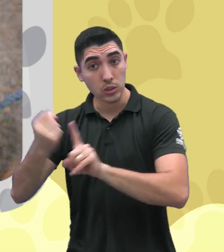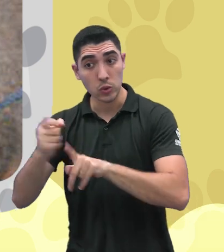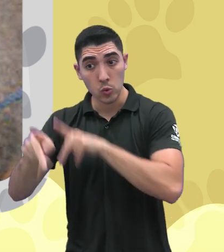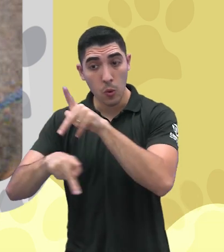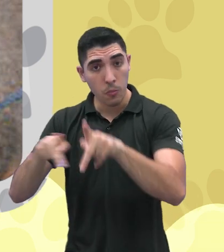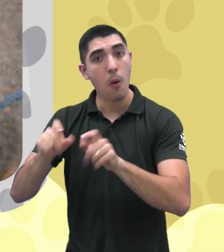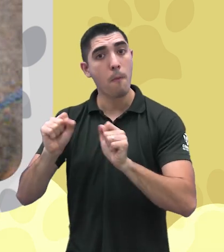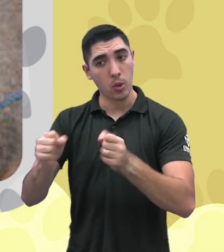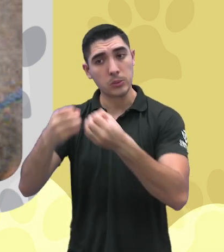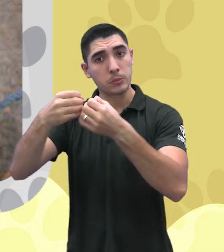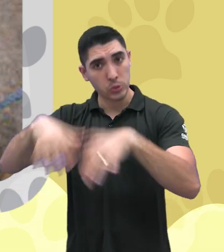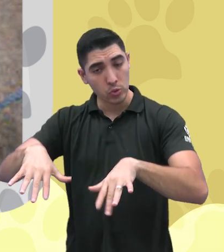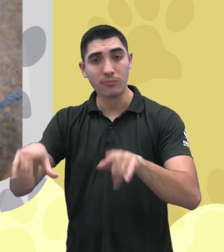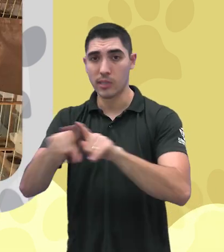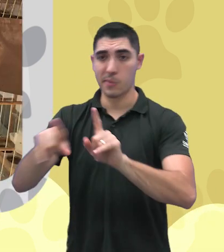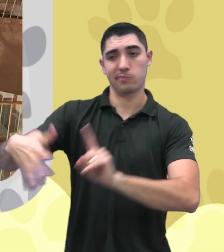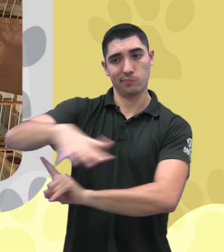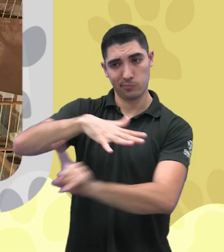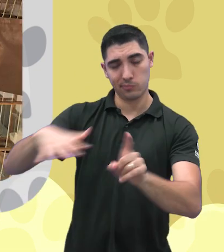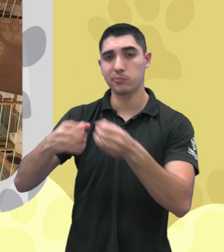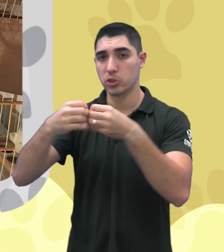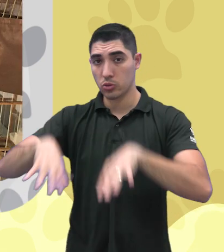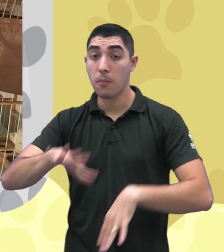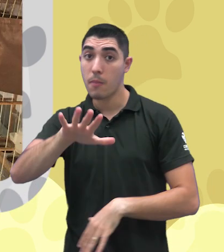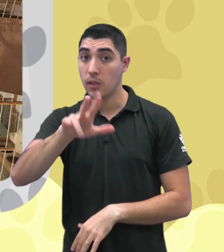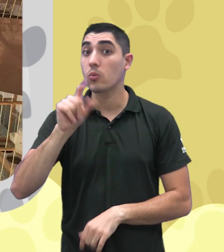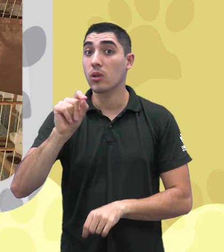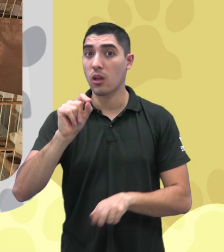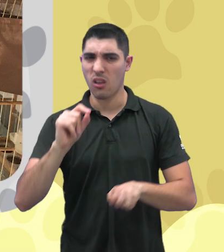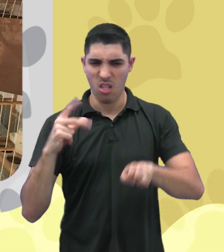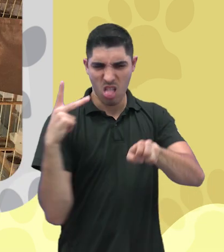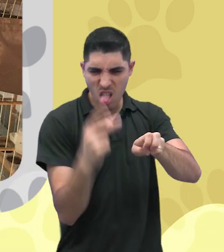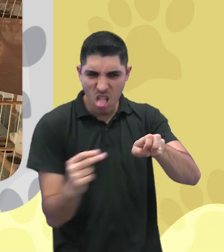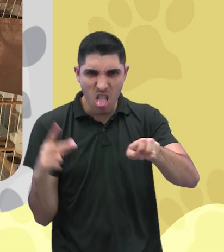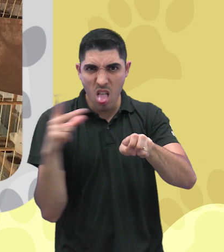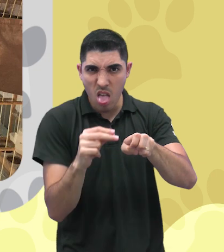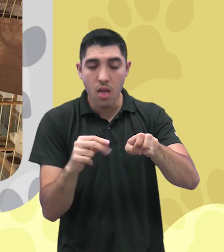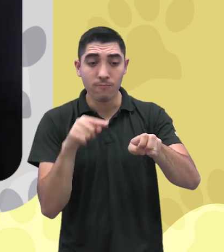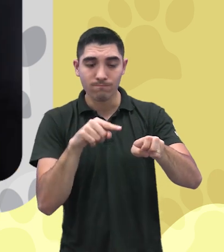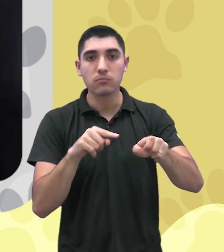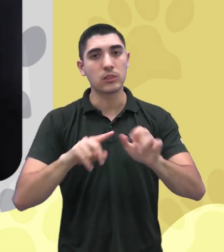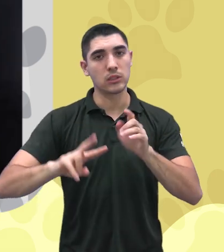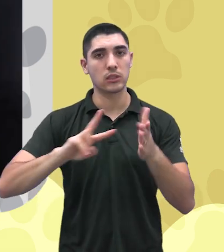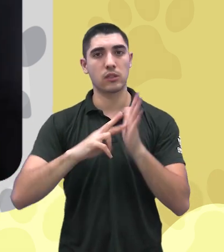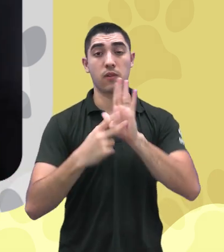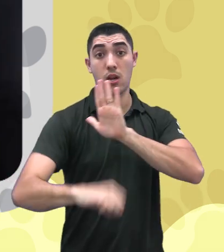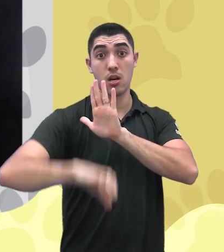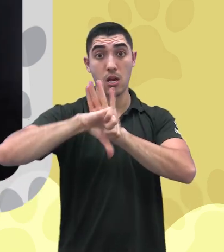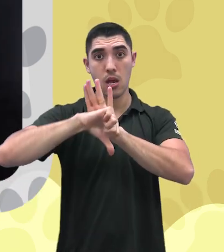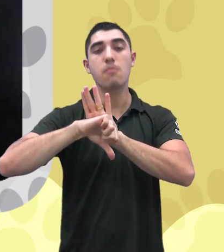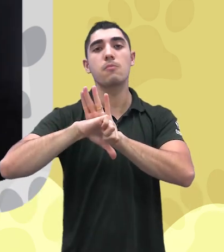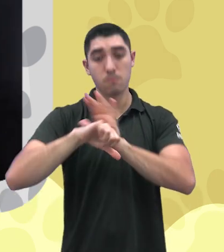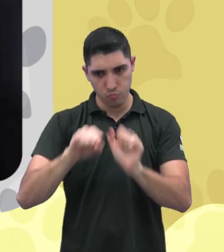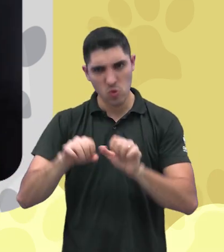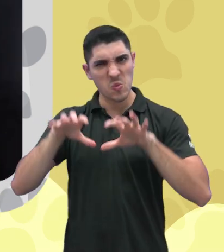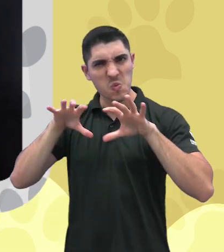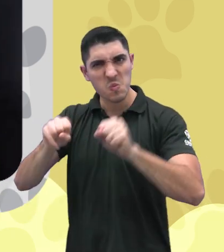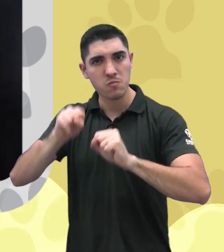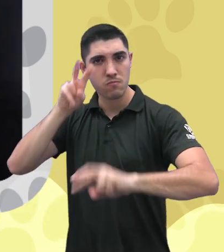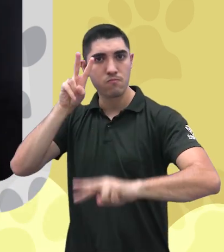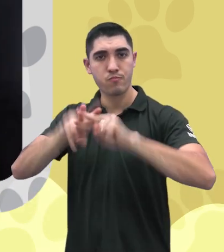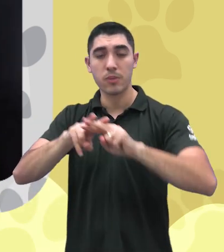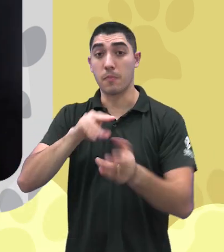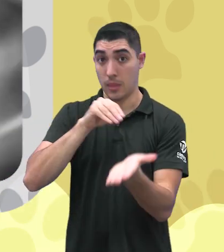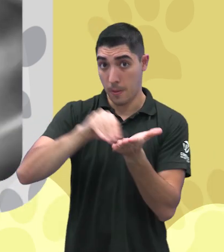pública e no meio ambiente. E nunca é demais ressaltar, né, que maus tratos contra animais é crime, sujeito a pena